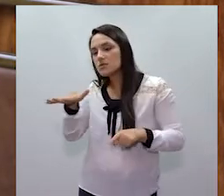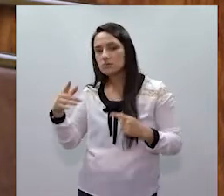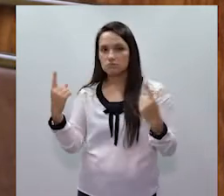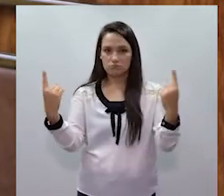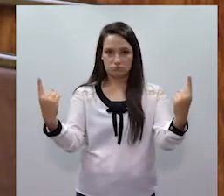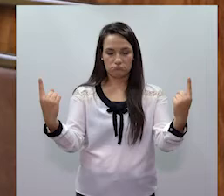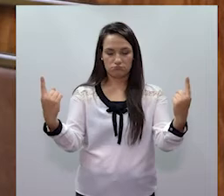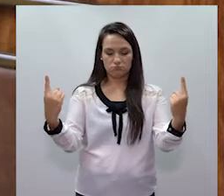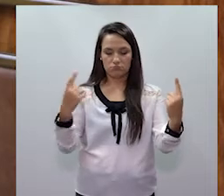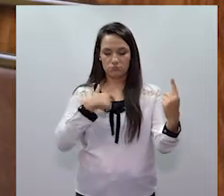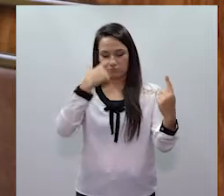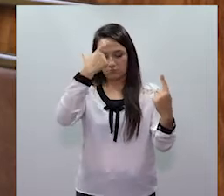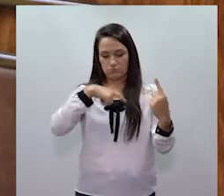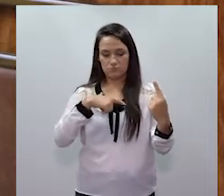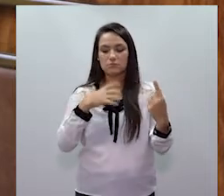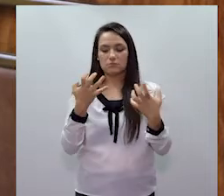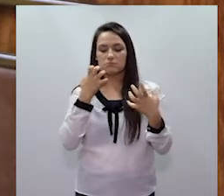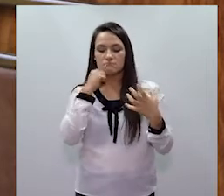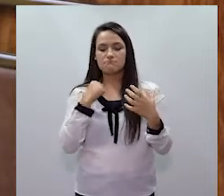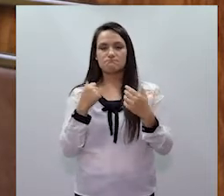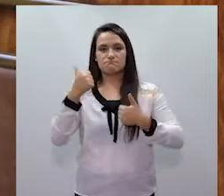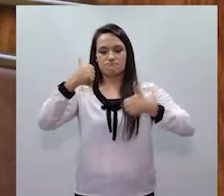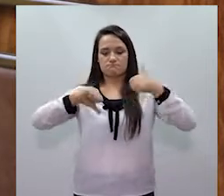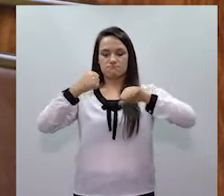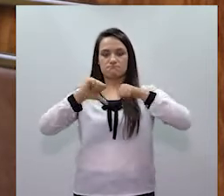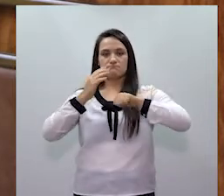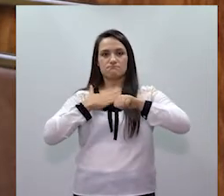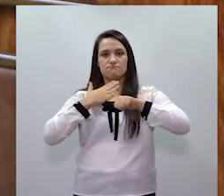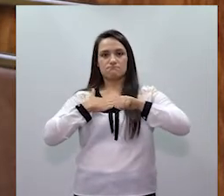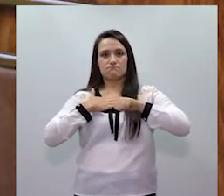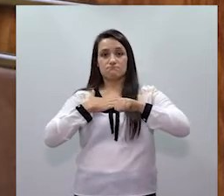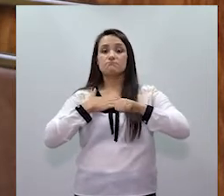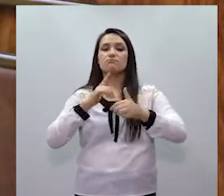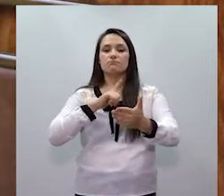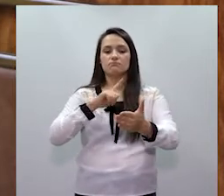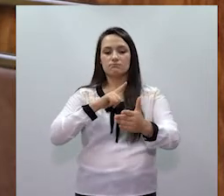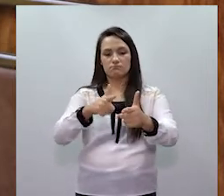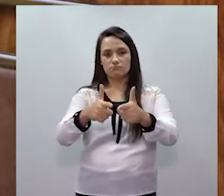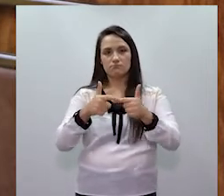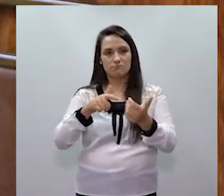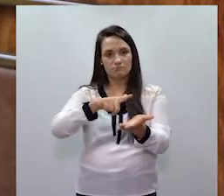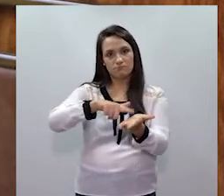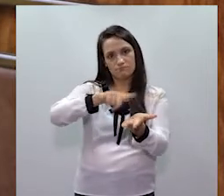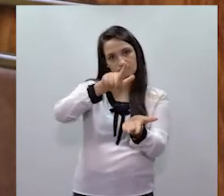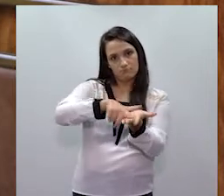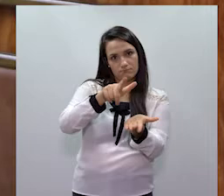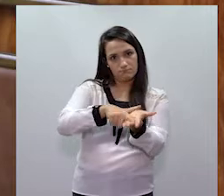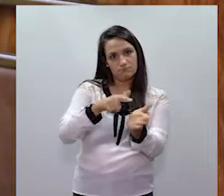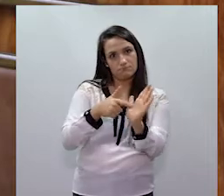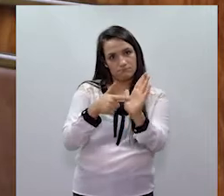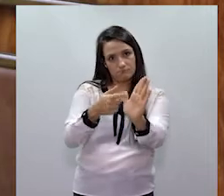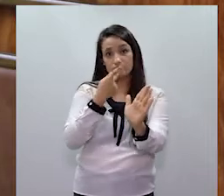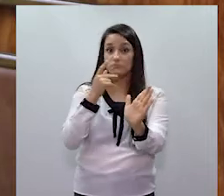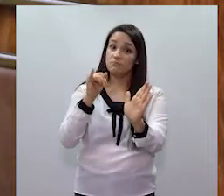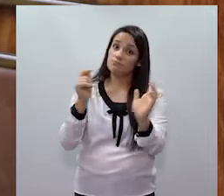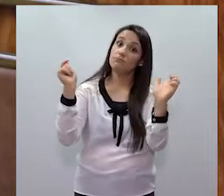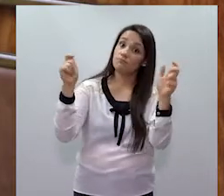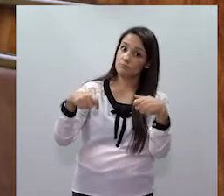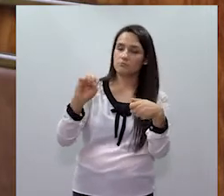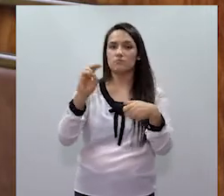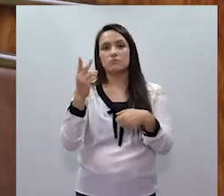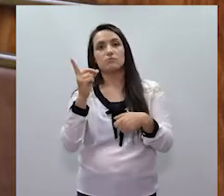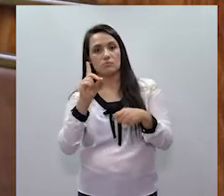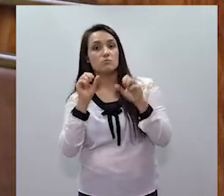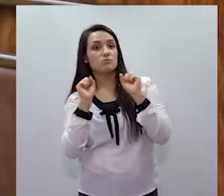Esses profissionais apresentam um laudo conclusivo a respeito da motivação e da capacidade que essas pessoas têm